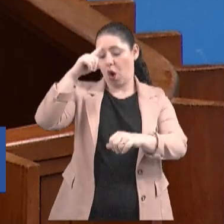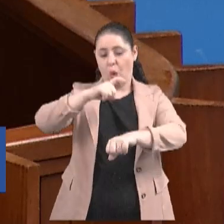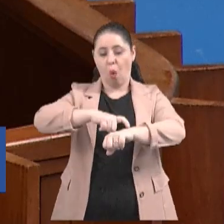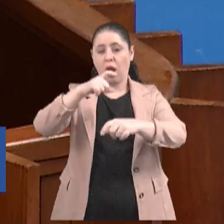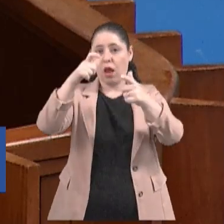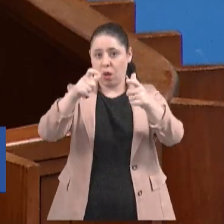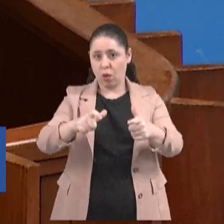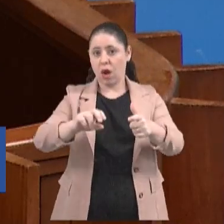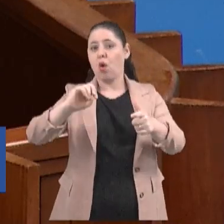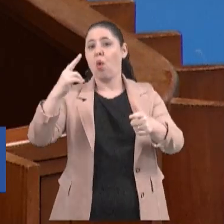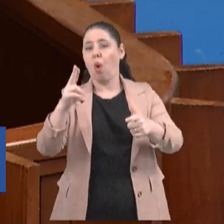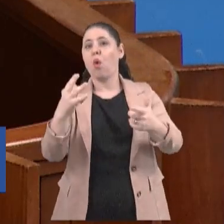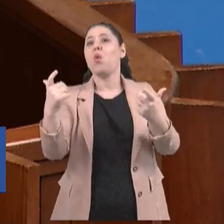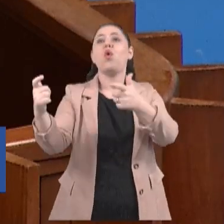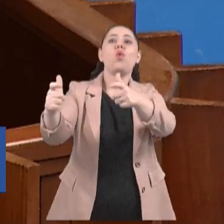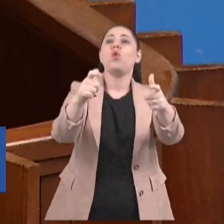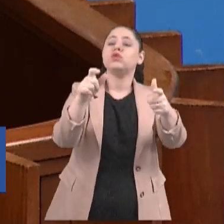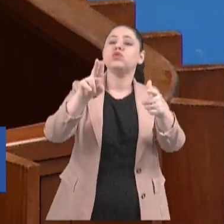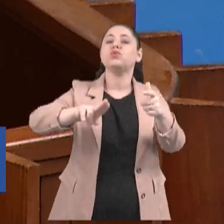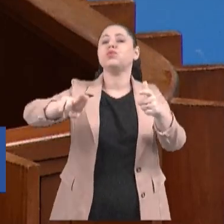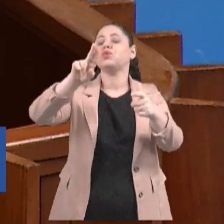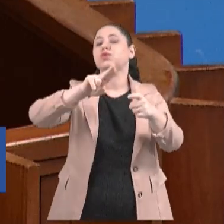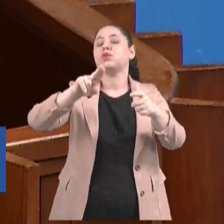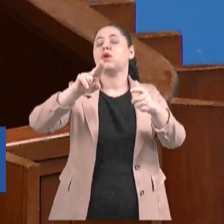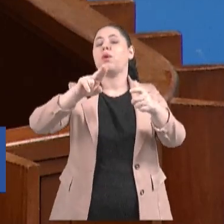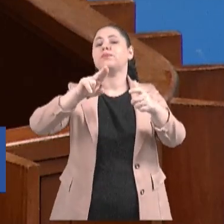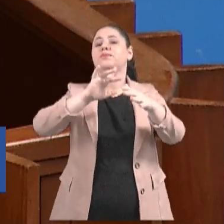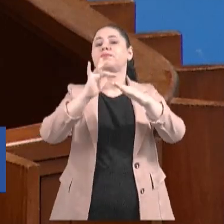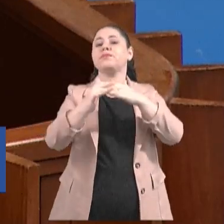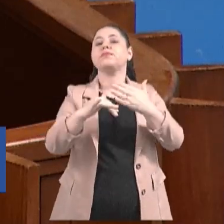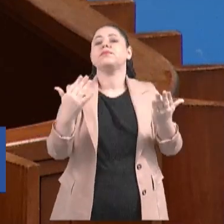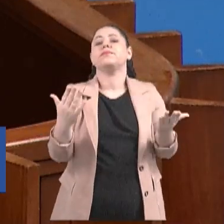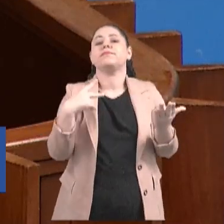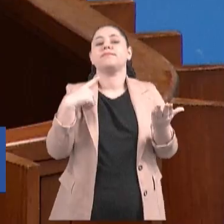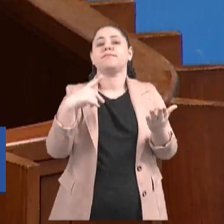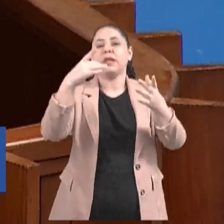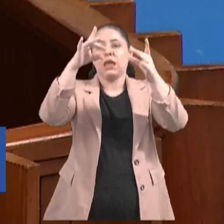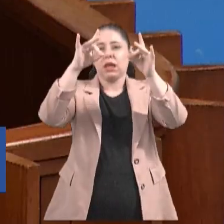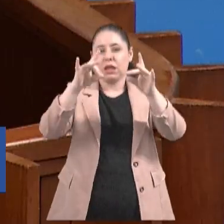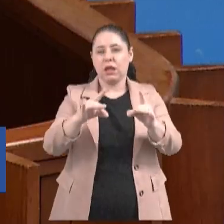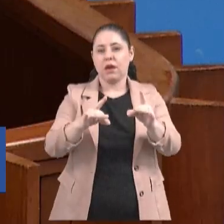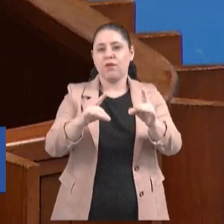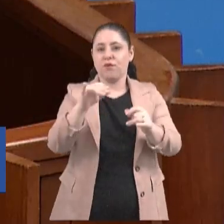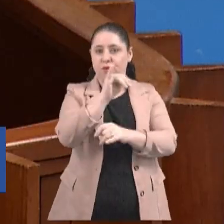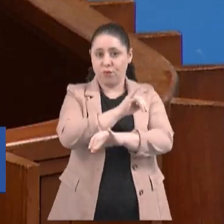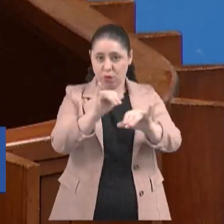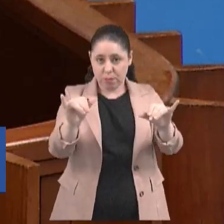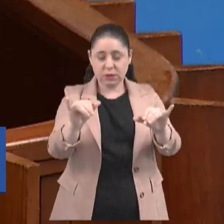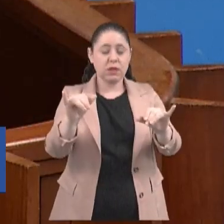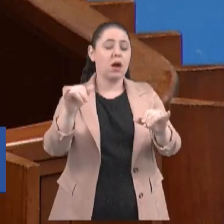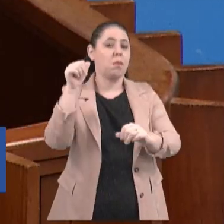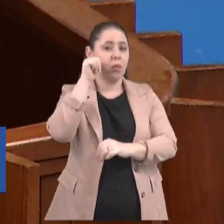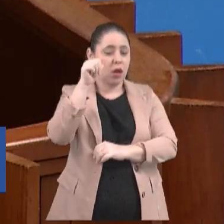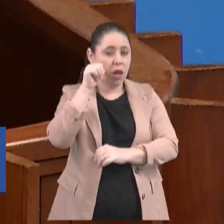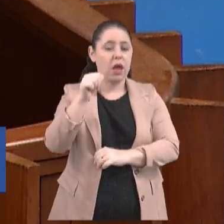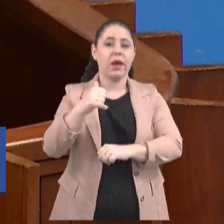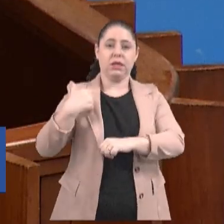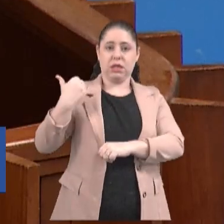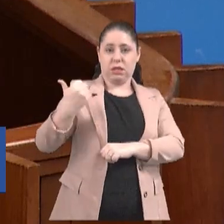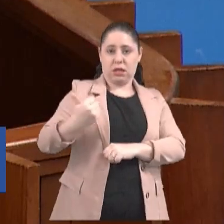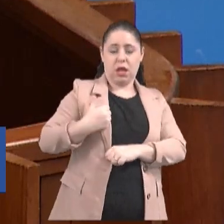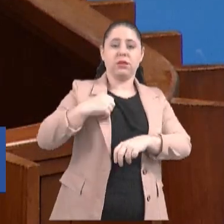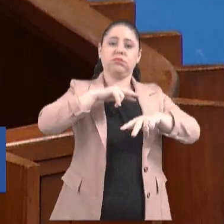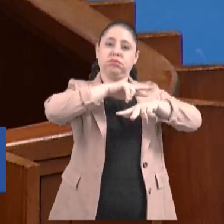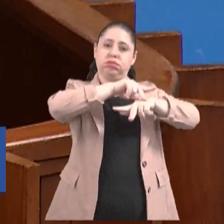horário, local ou plataforma utilizada e descrição de fato. Dados da vítima, idade, identidade de